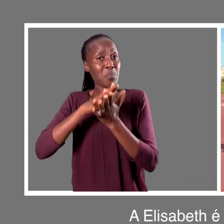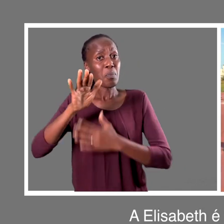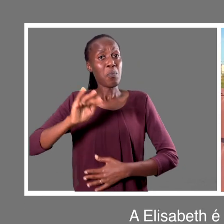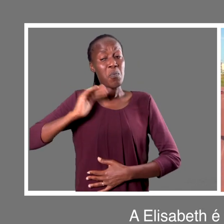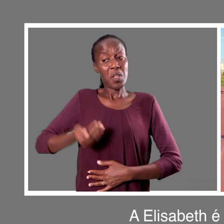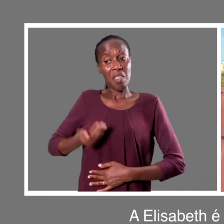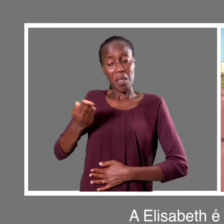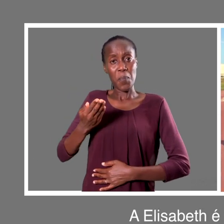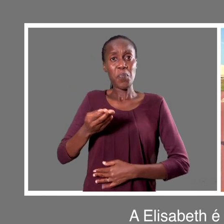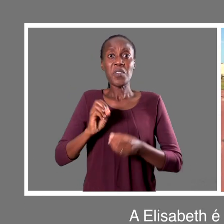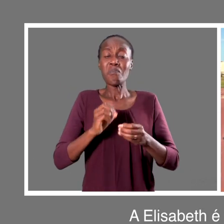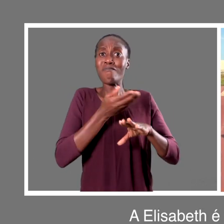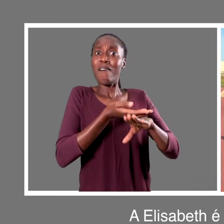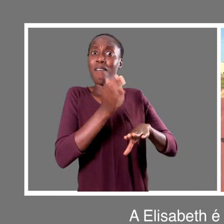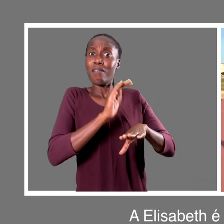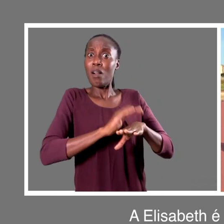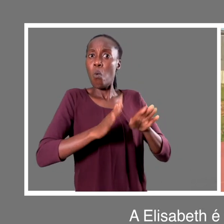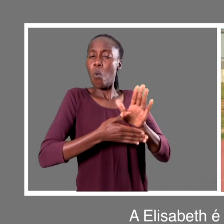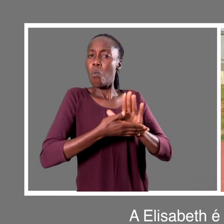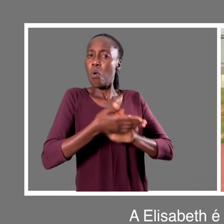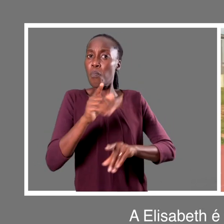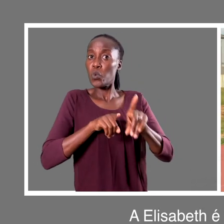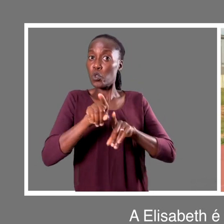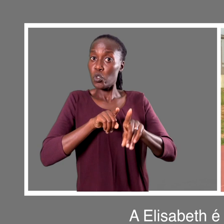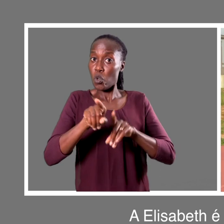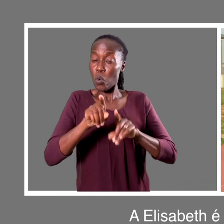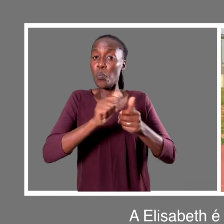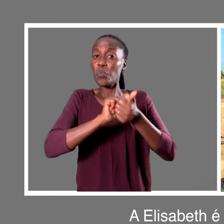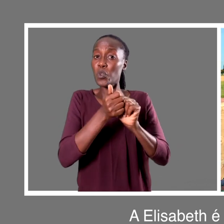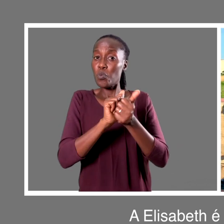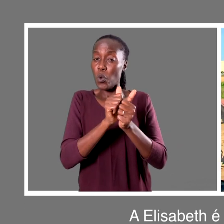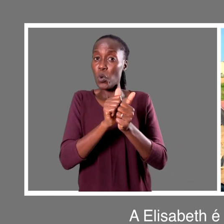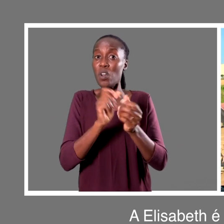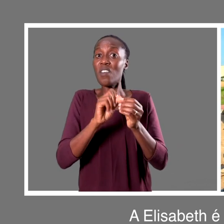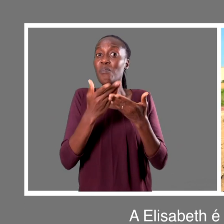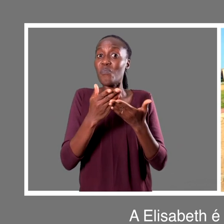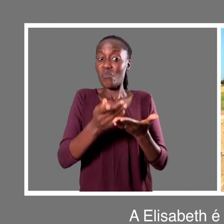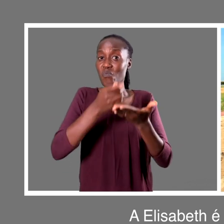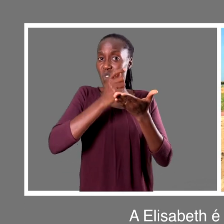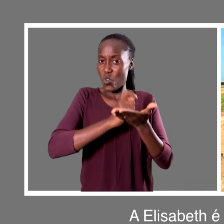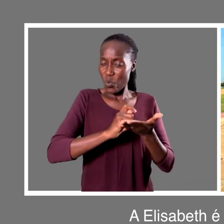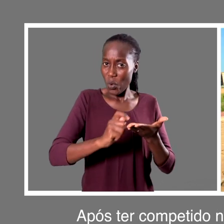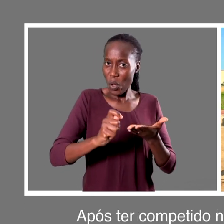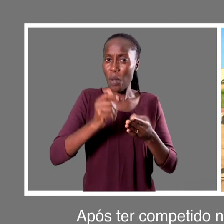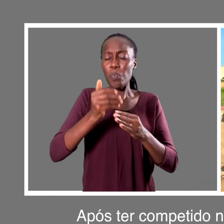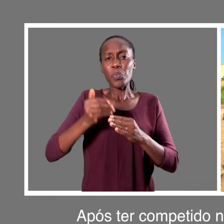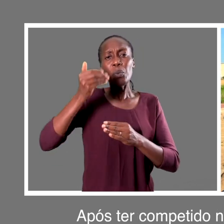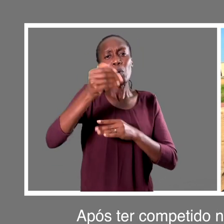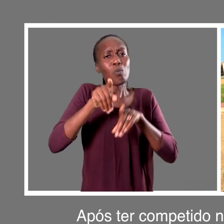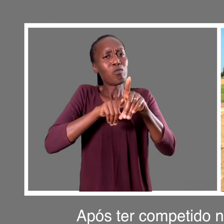atleta? A Elizabeth é um talento que apareceu, portanto, no jogo desportivo escolar.